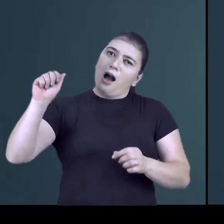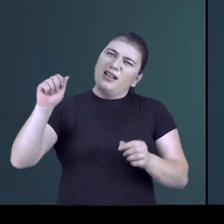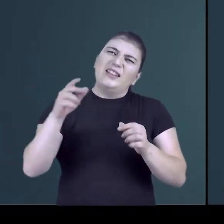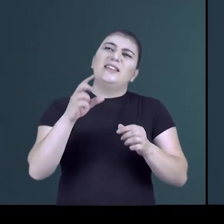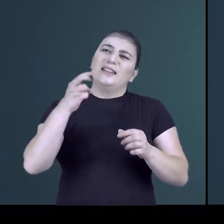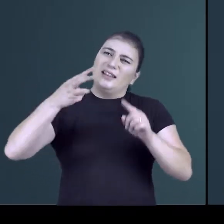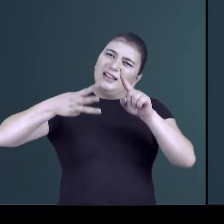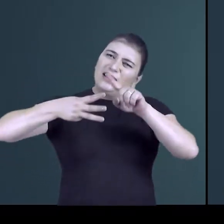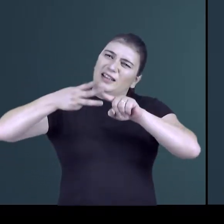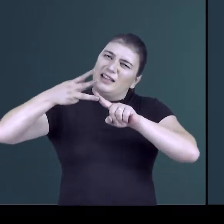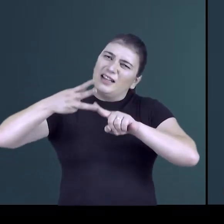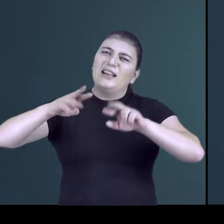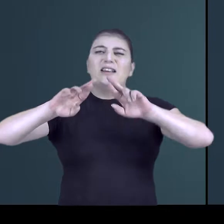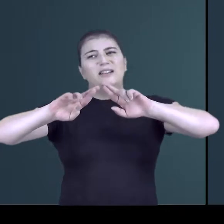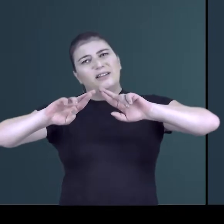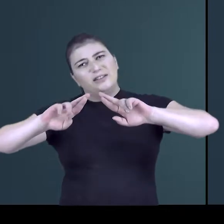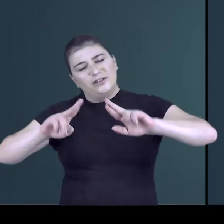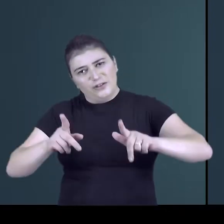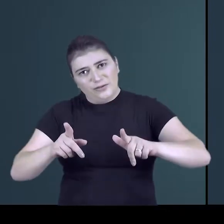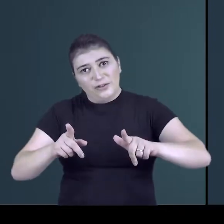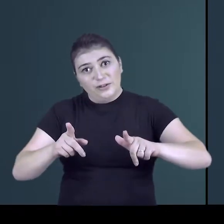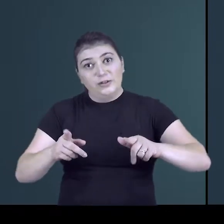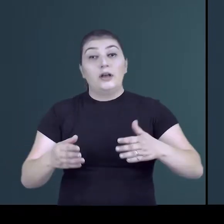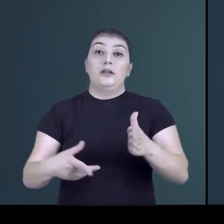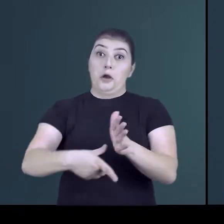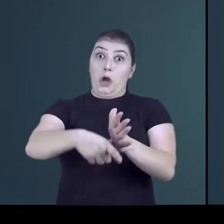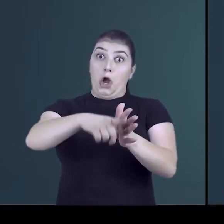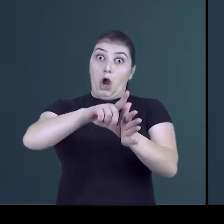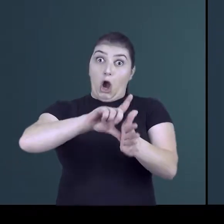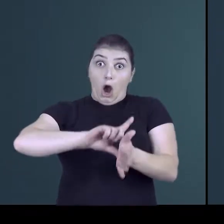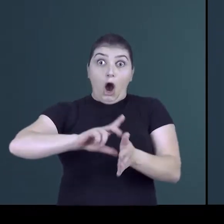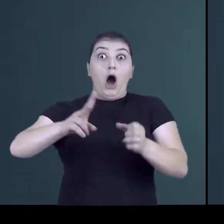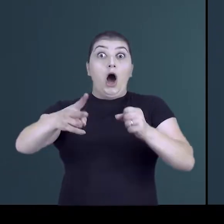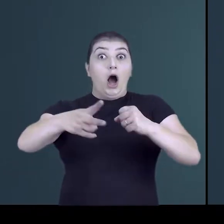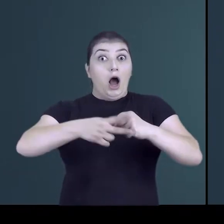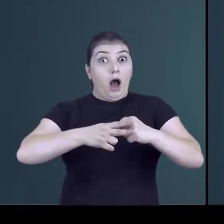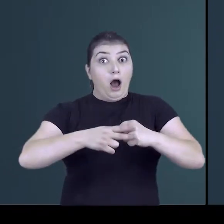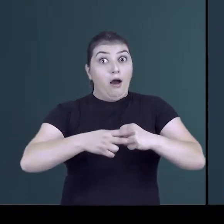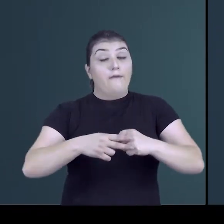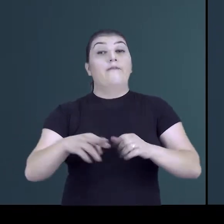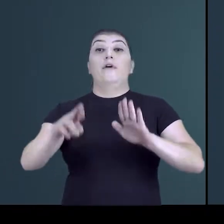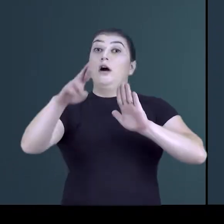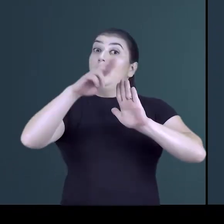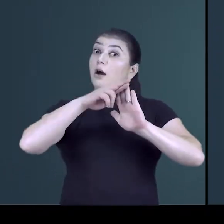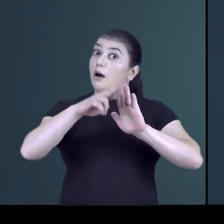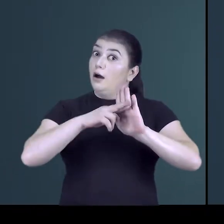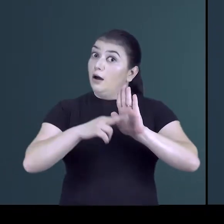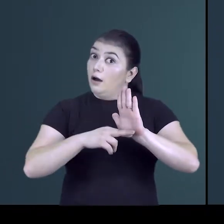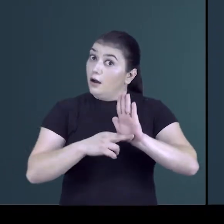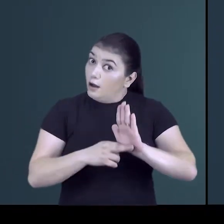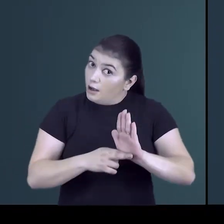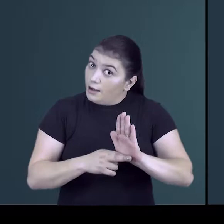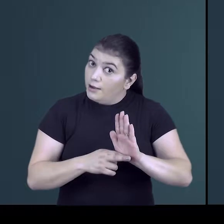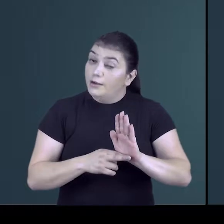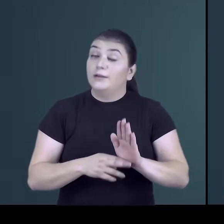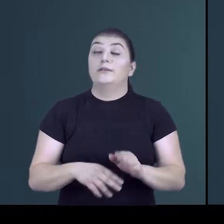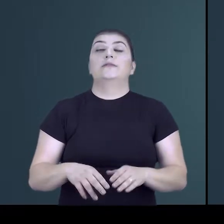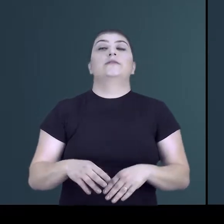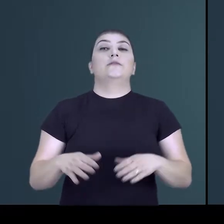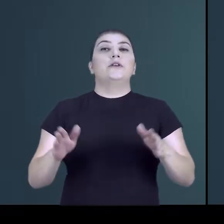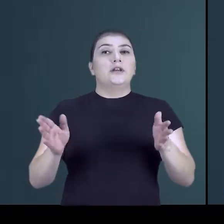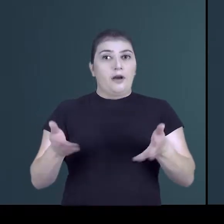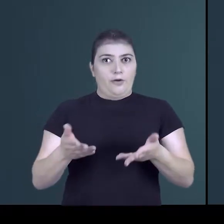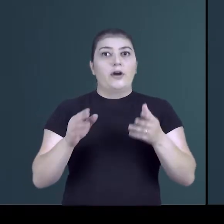posições diferentes. Eles podem estar antes de uma estrutura verbal, dentro dessa regra ou dentro dessa estrutura que